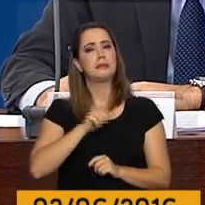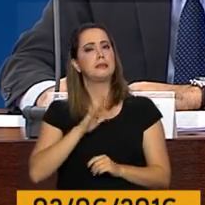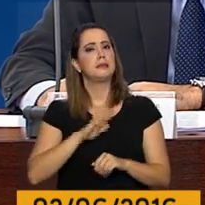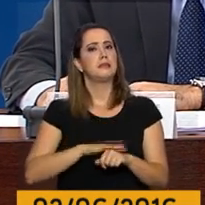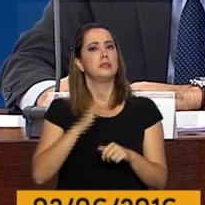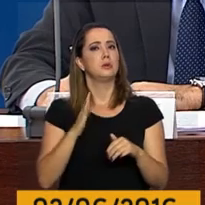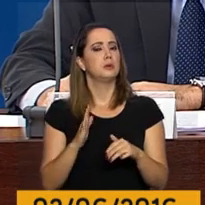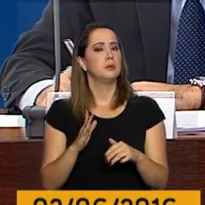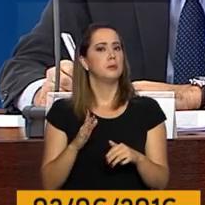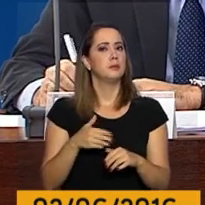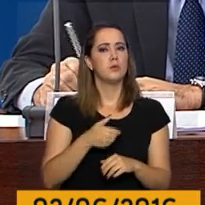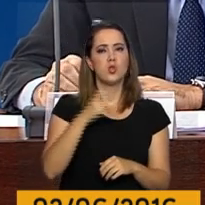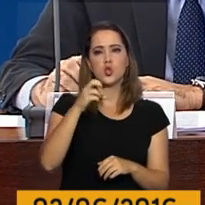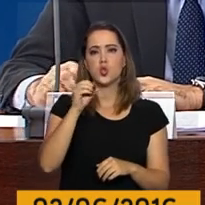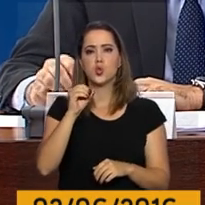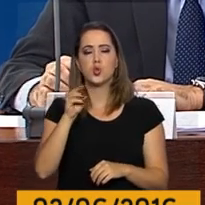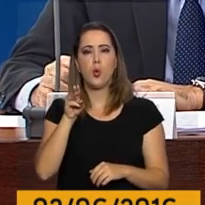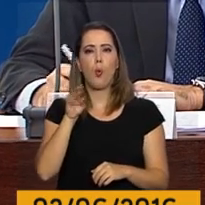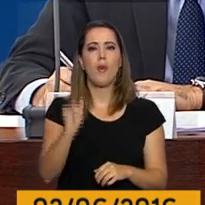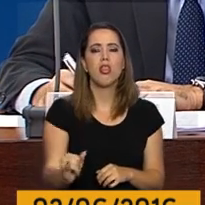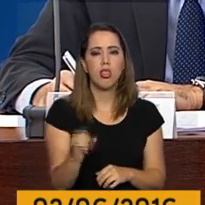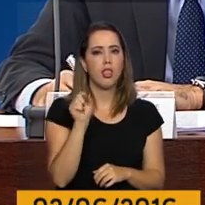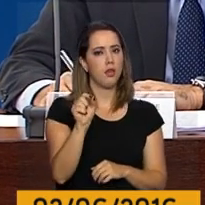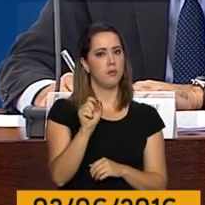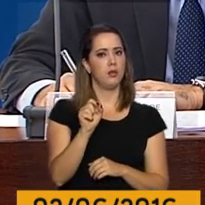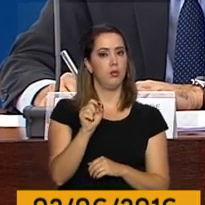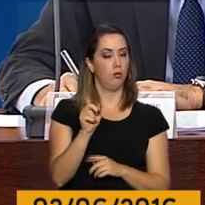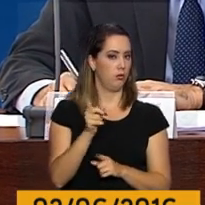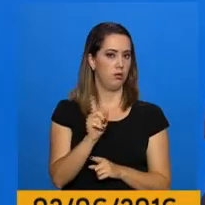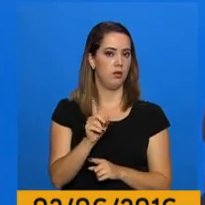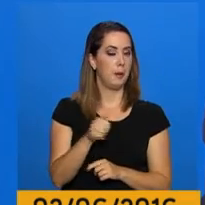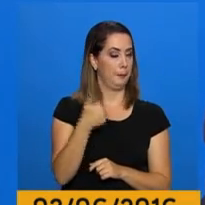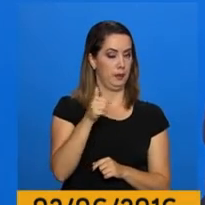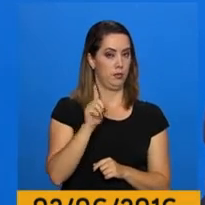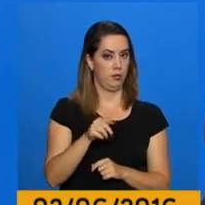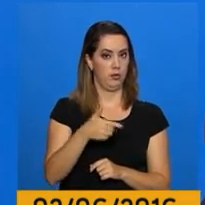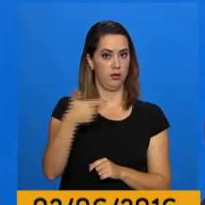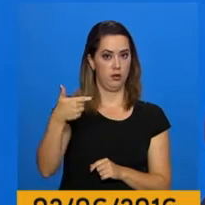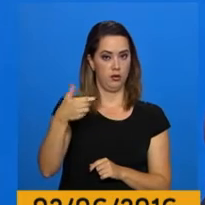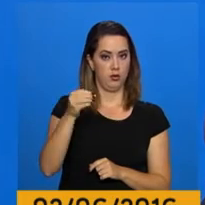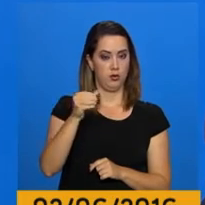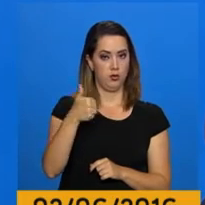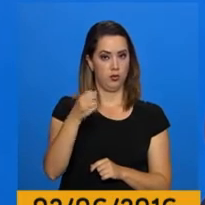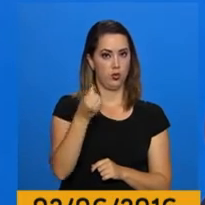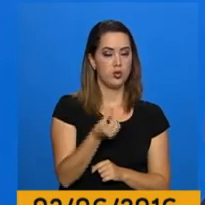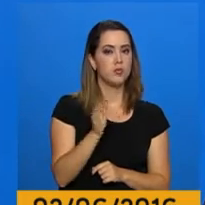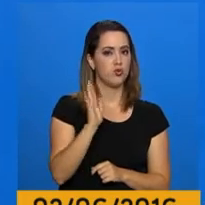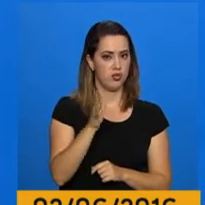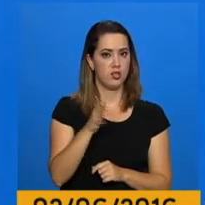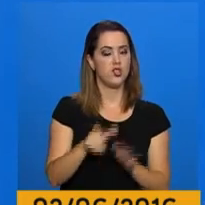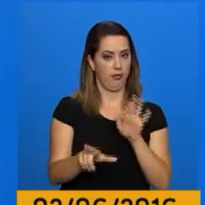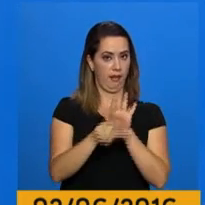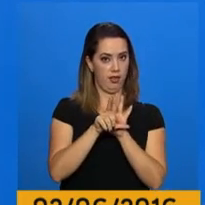50 bilhões. Primeiro, o impacto 2016 está previsto na lei orçamentária anual.